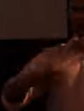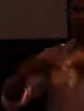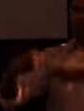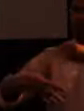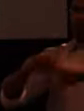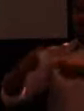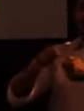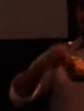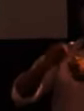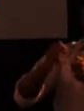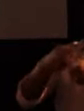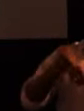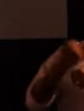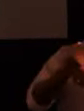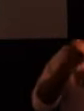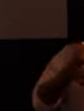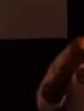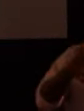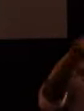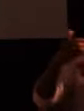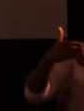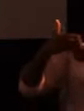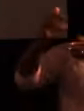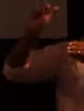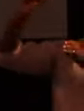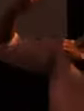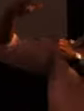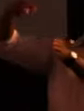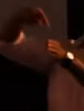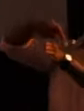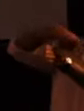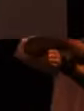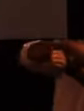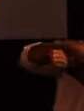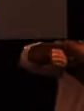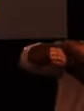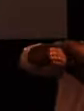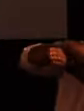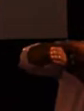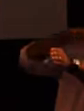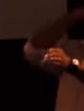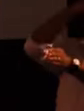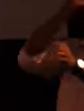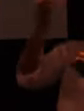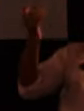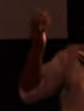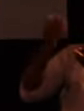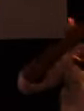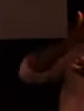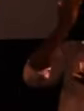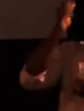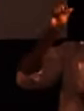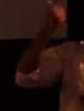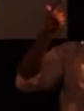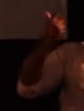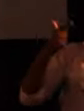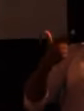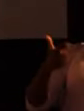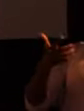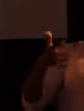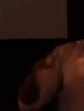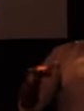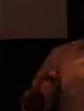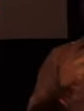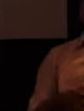na borda atlântica para sombrear a praia. Então, o PDDU lá definiu, pode passar, por favor?